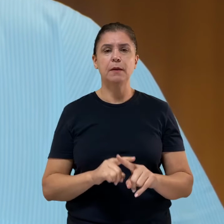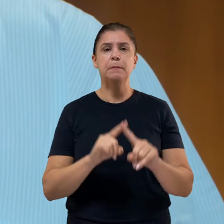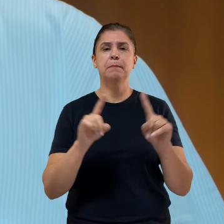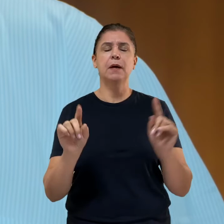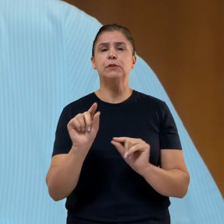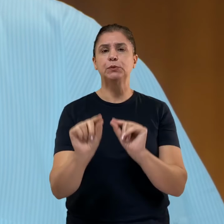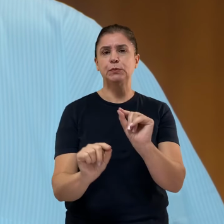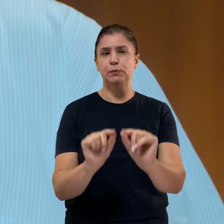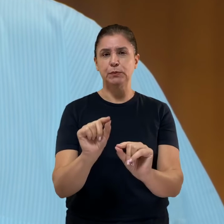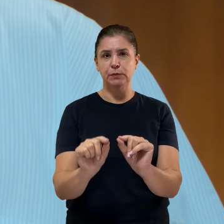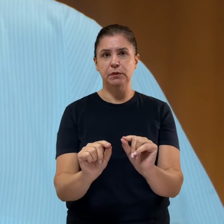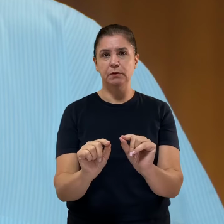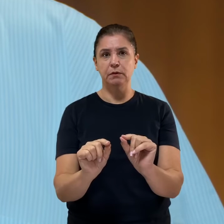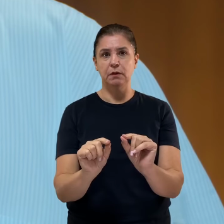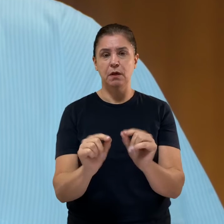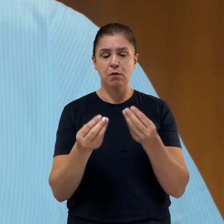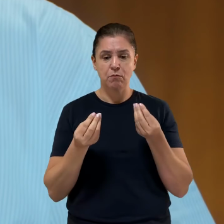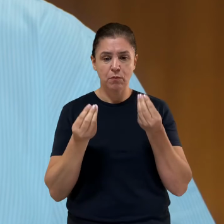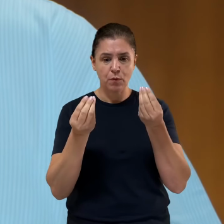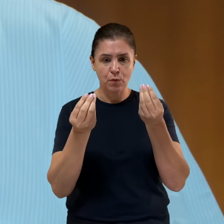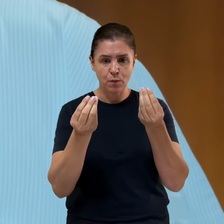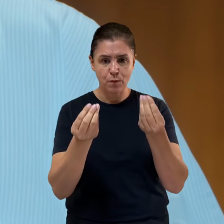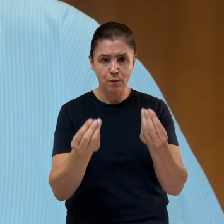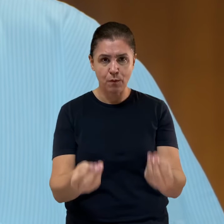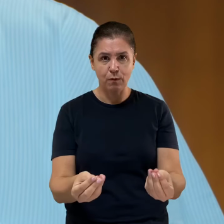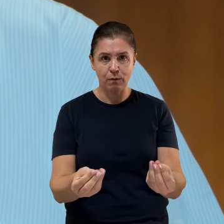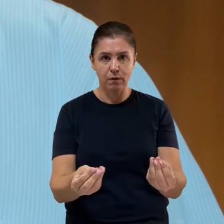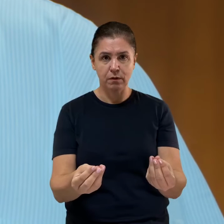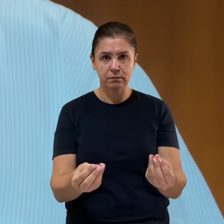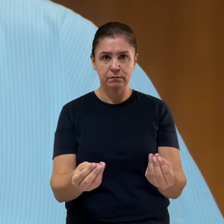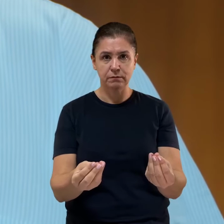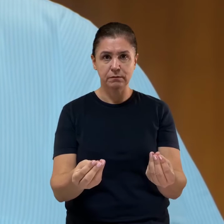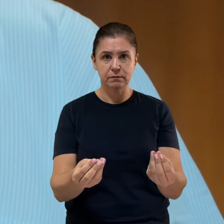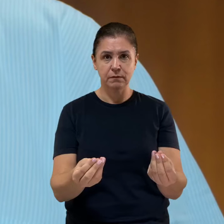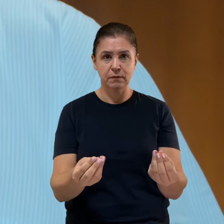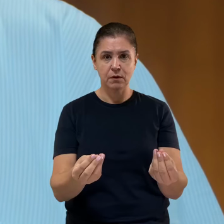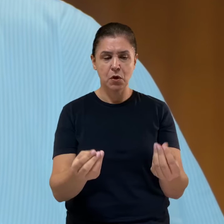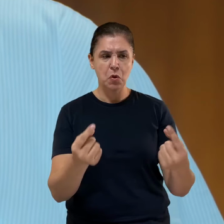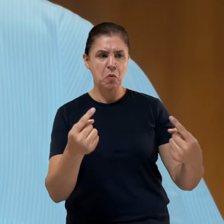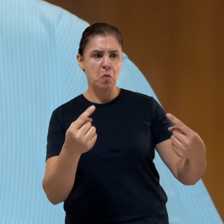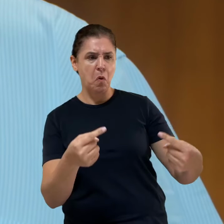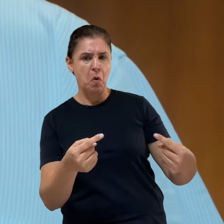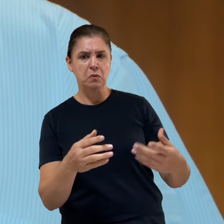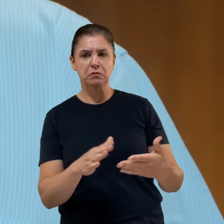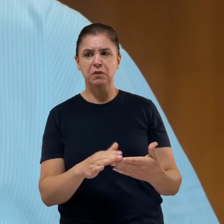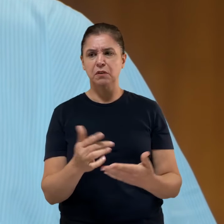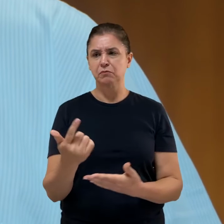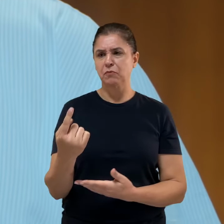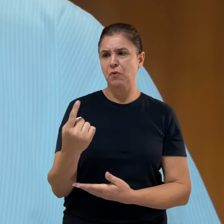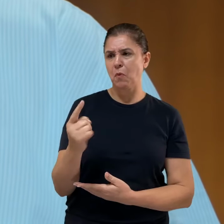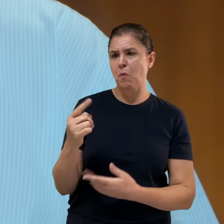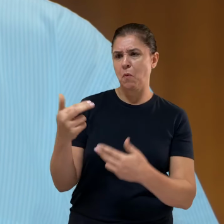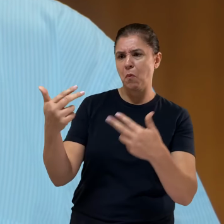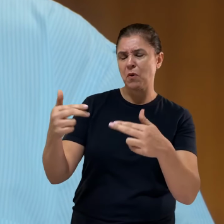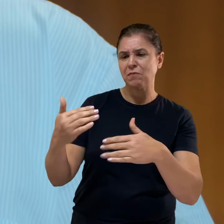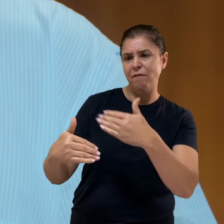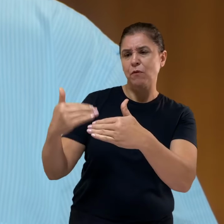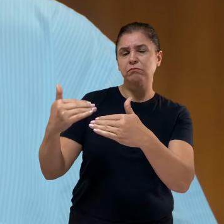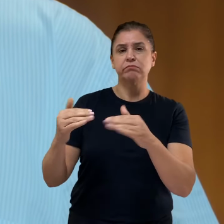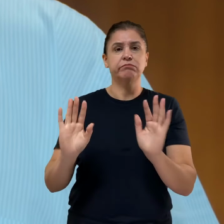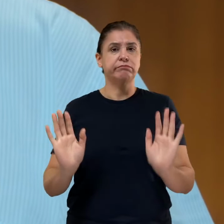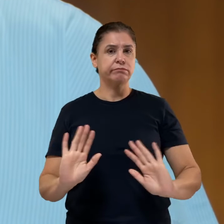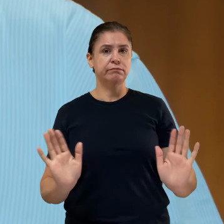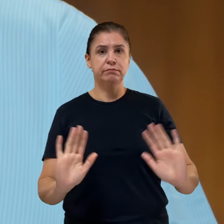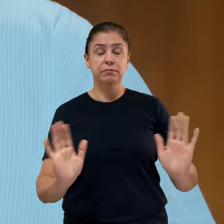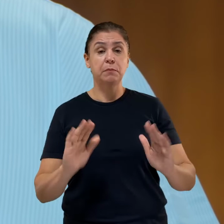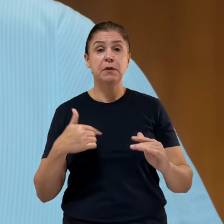Mais do que colocar-se como contra, um antagonismo à evolução,